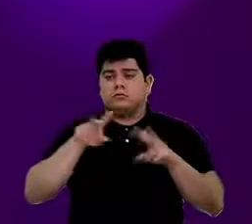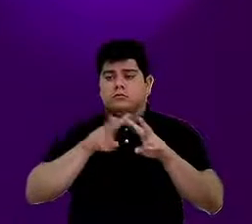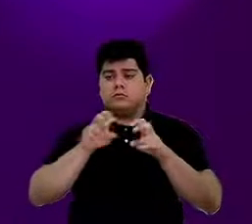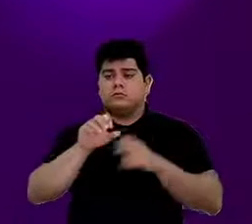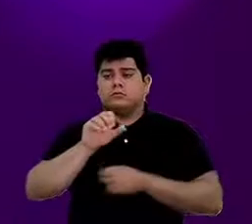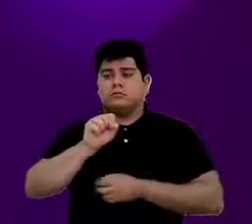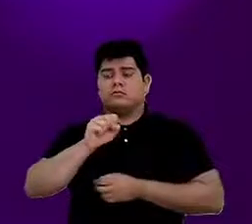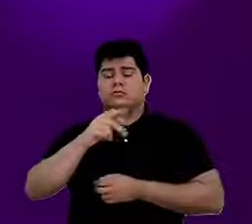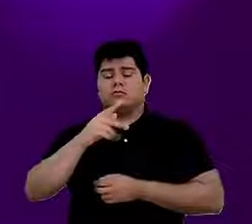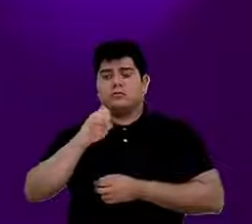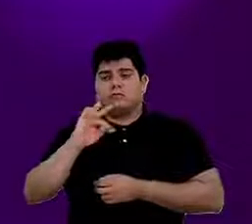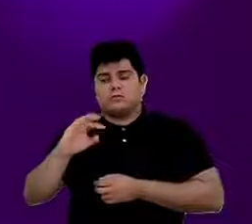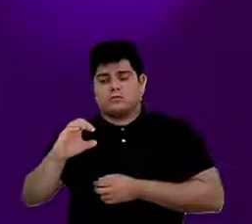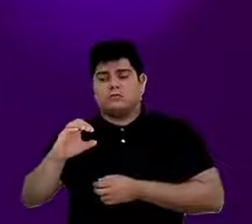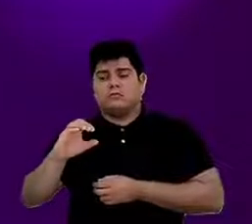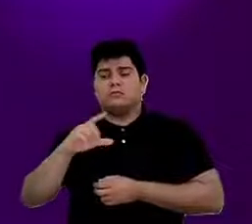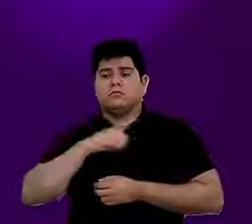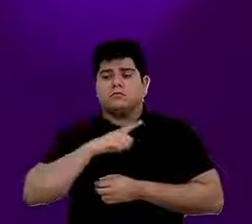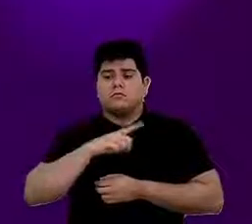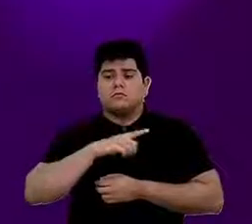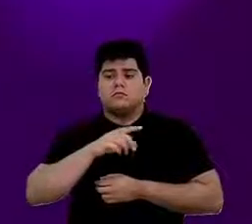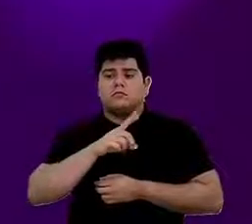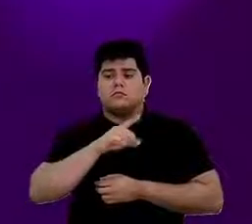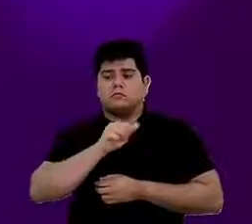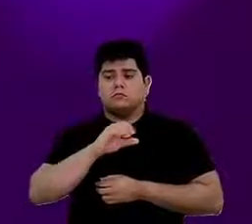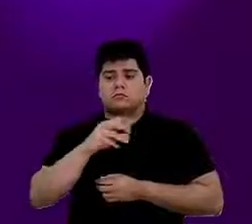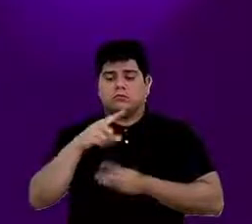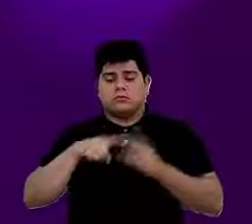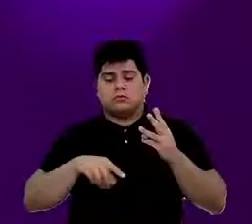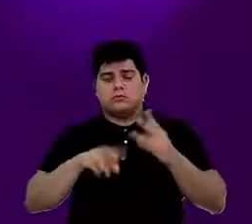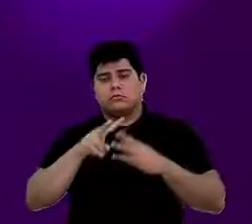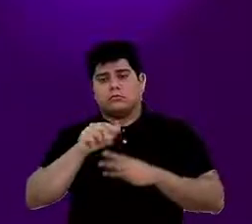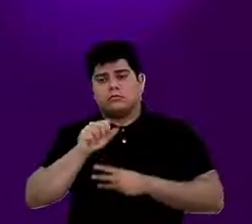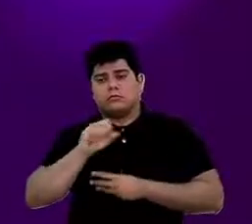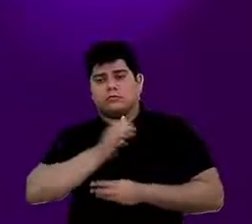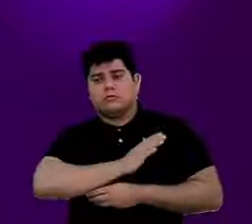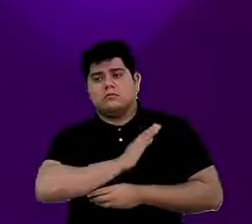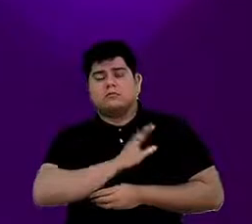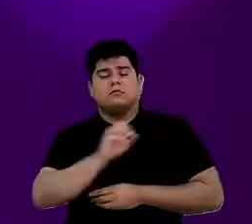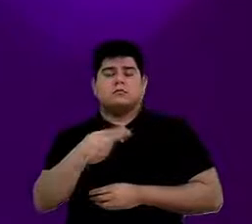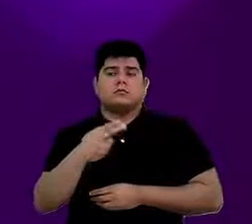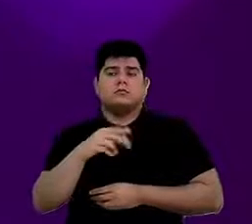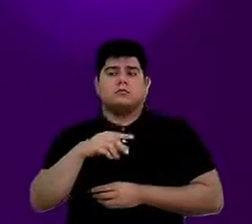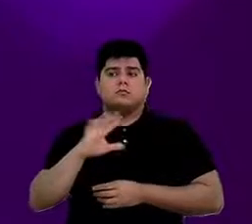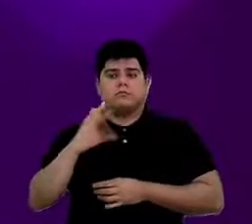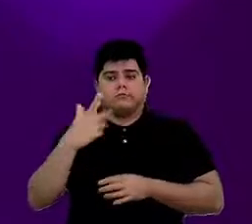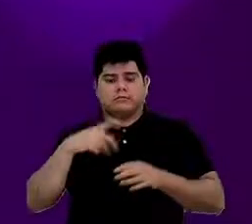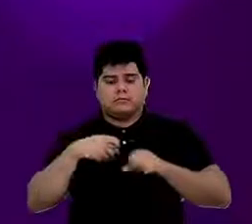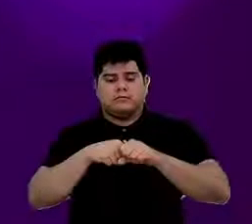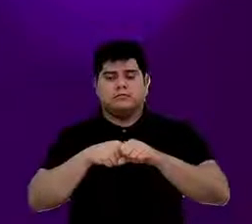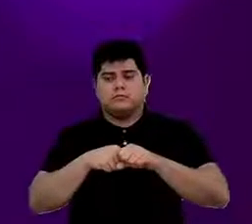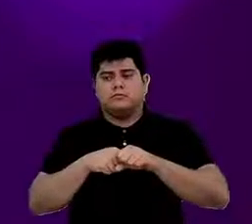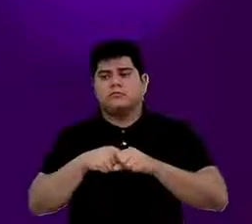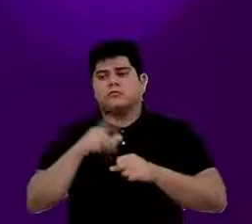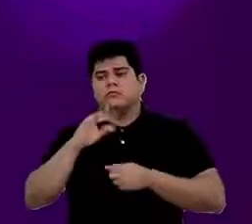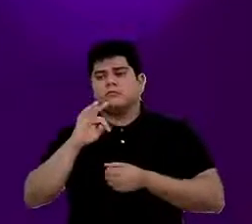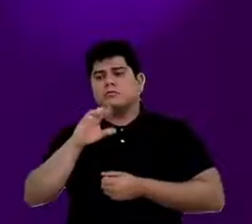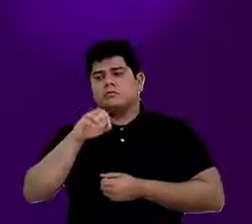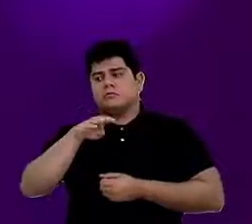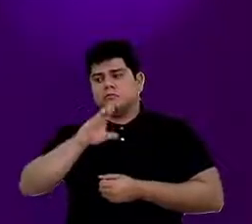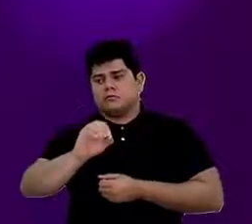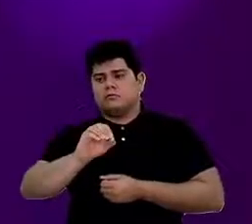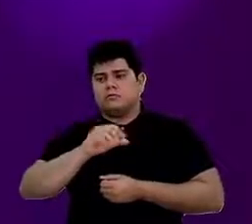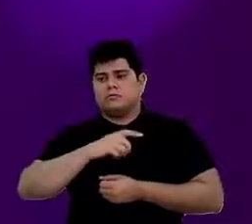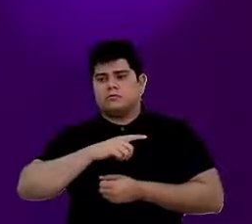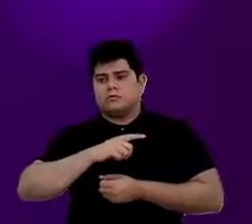SPECT em casos de DAC trivascular ou lesões de tronco. A chegada do contraste de